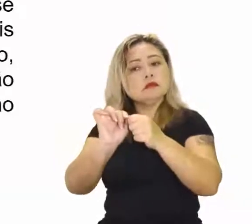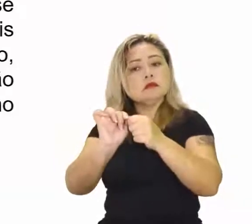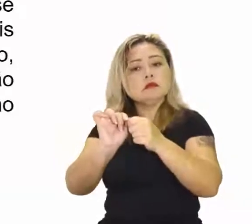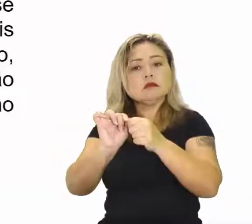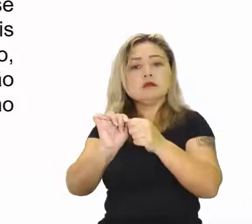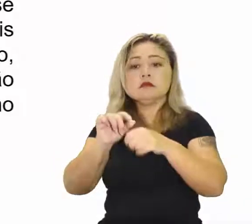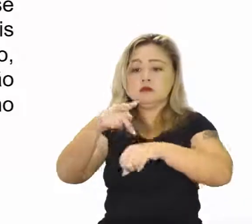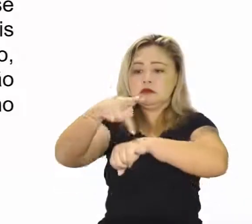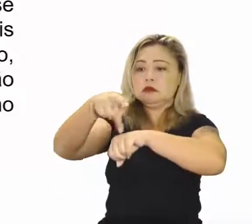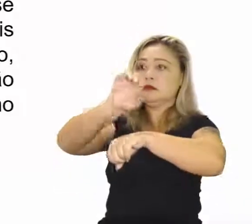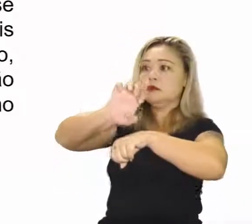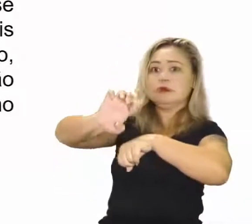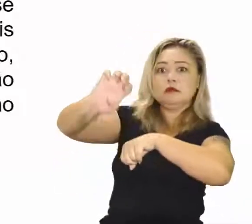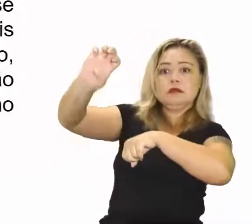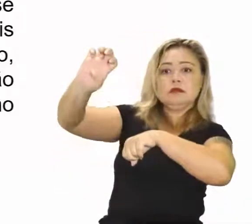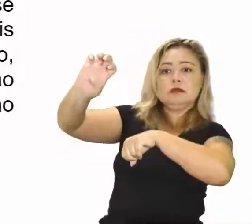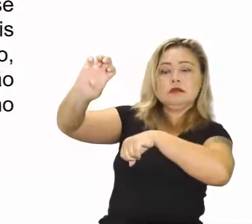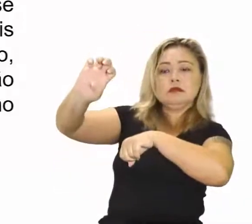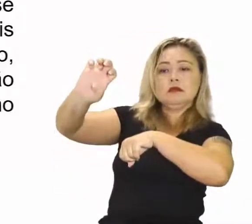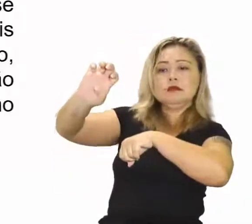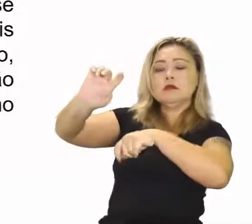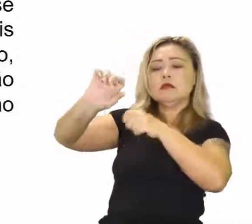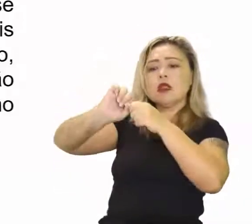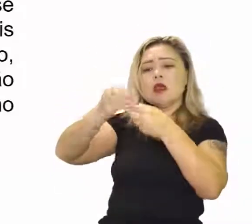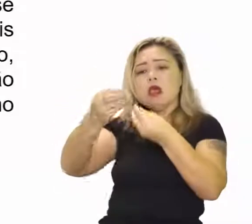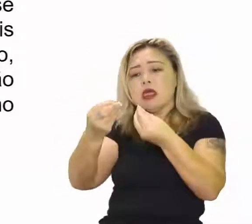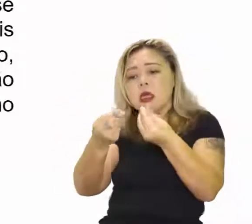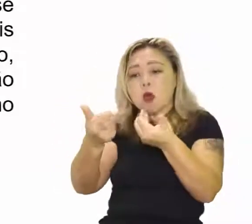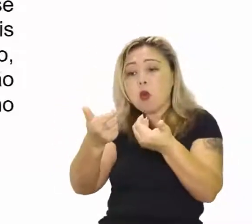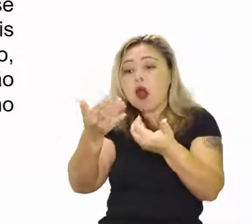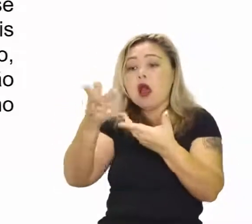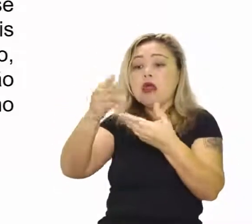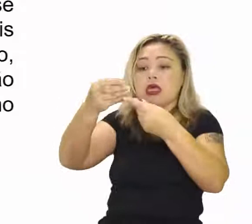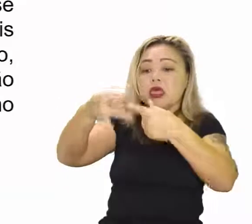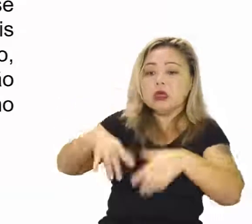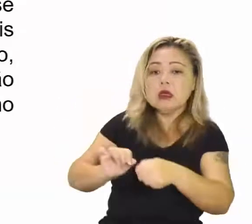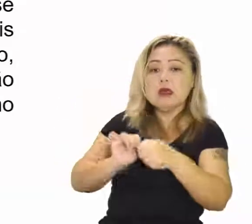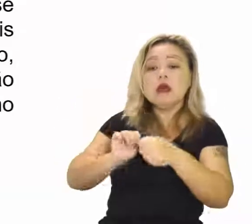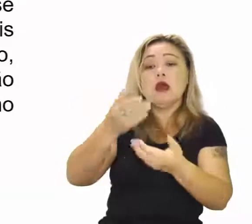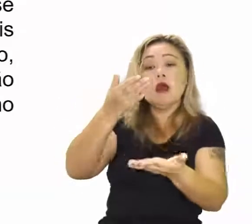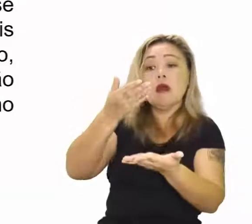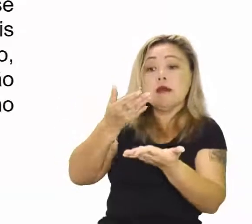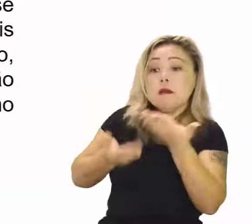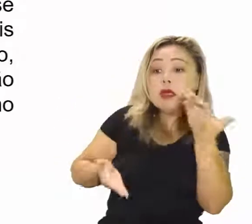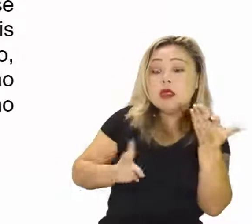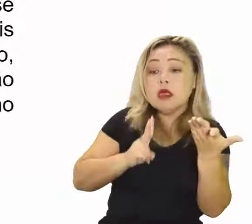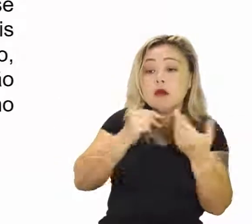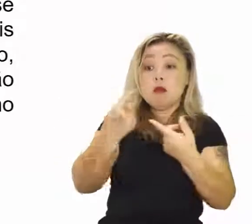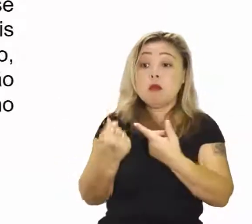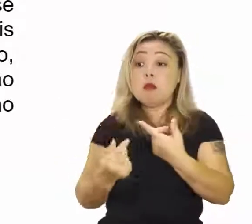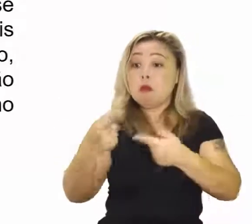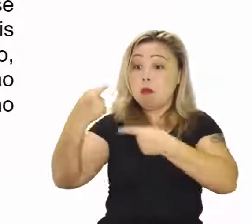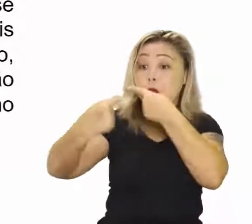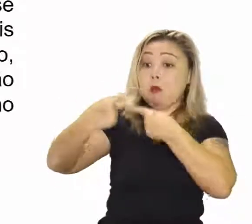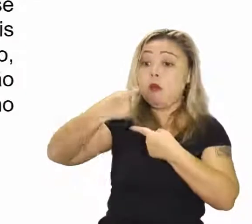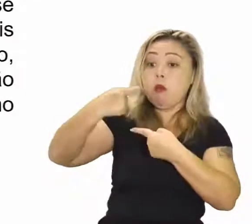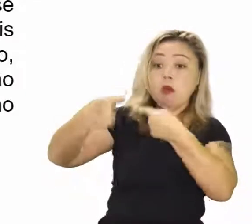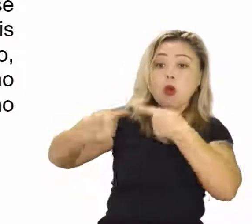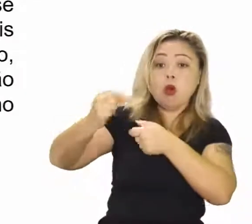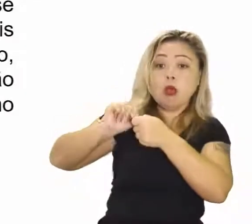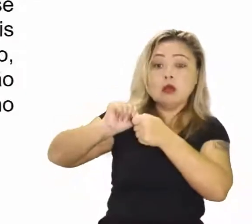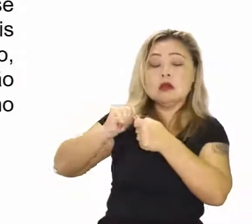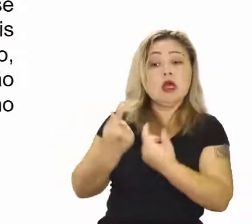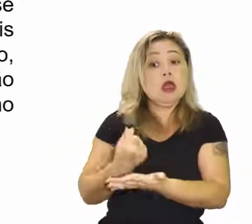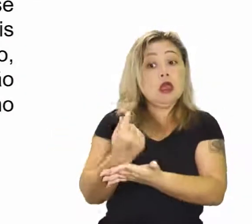Os países da Europa, semi-destruídos, perderam o poder político e econômico que havia exercido até